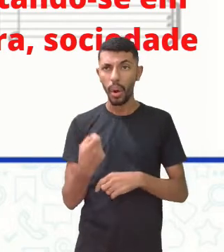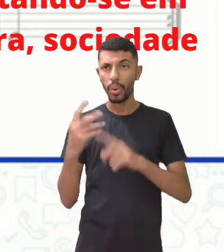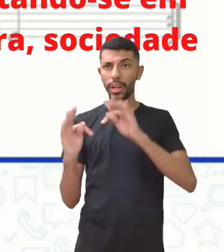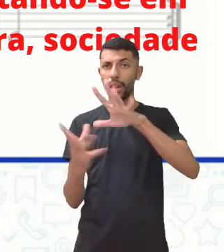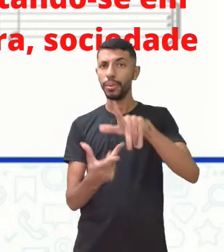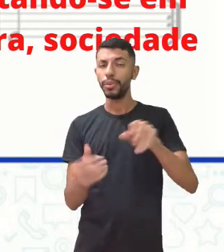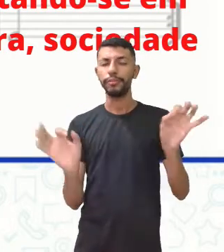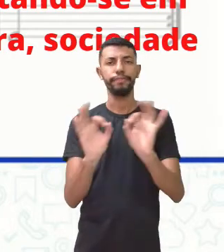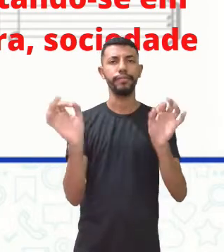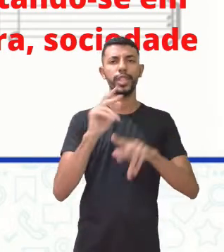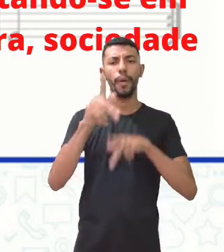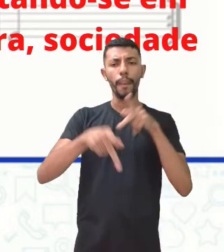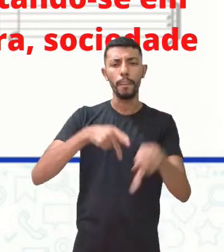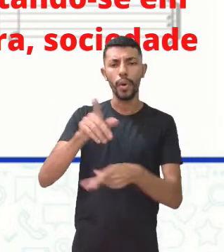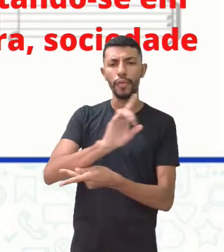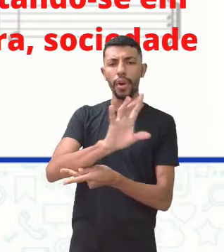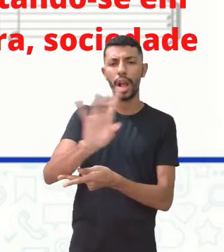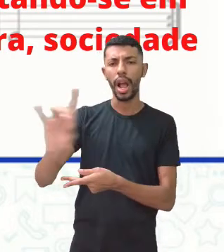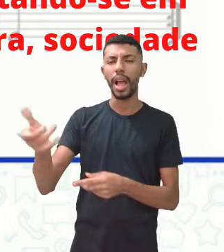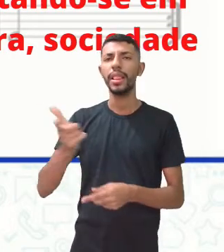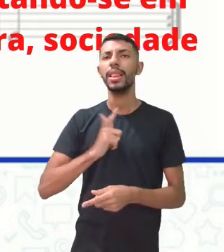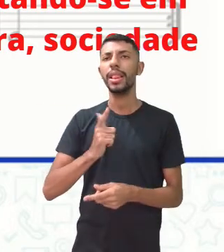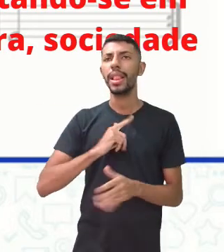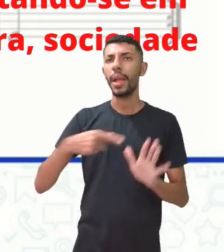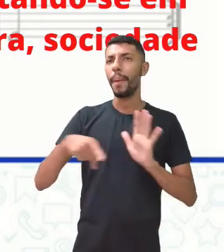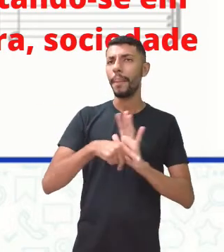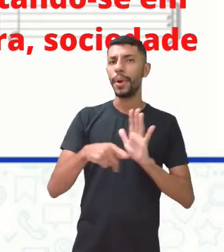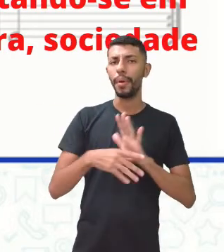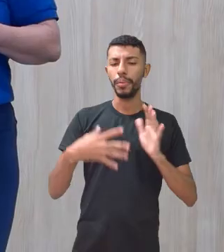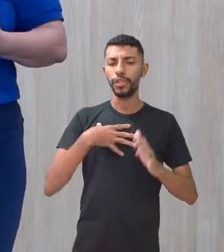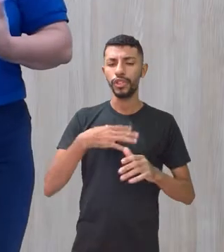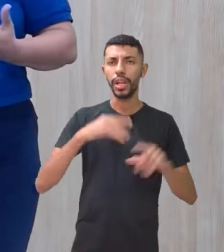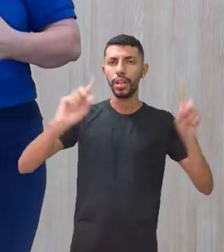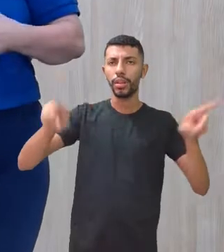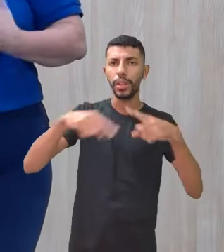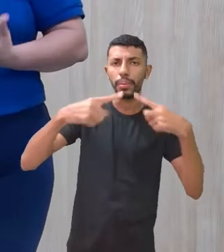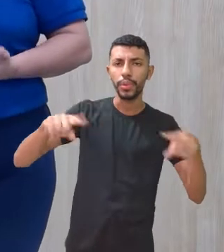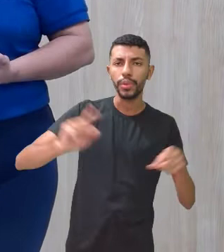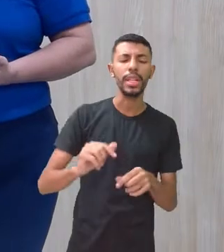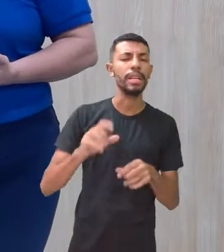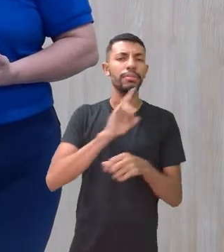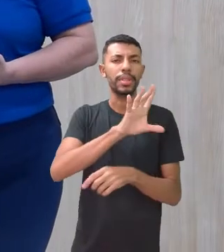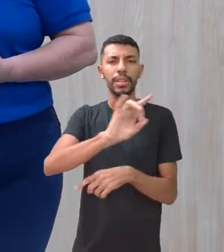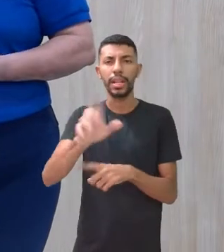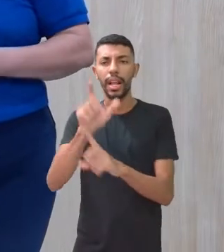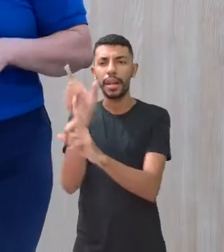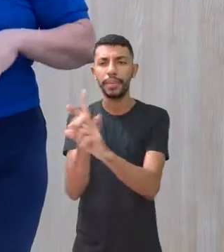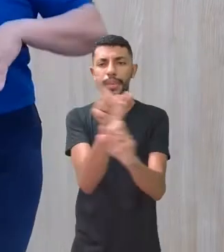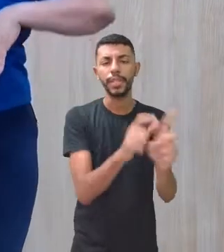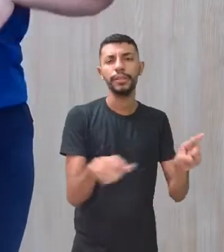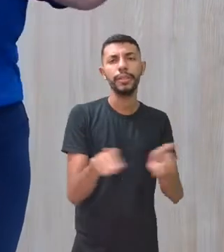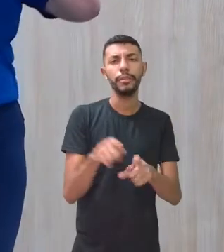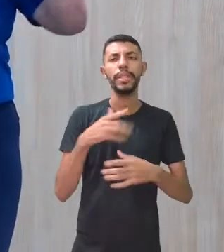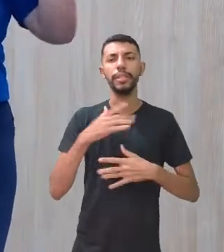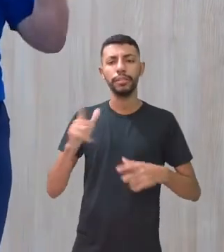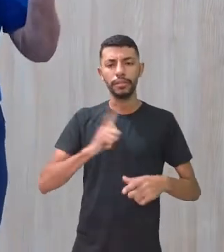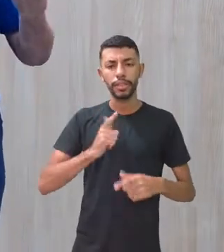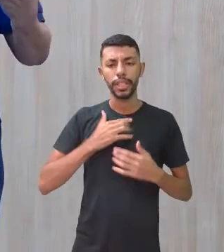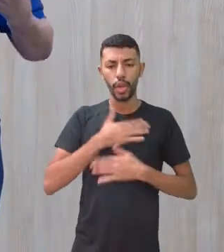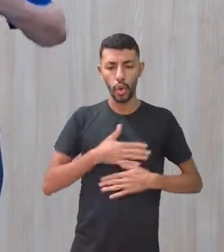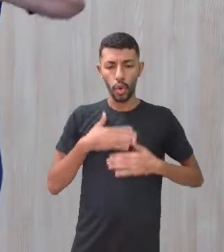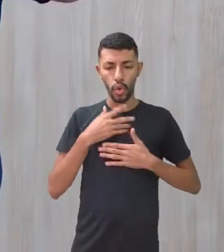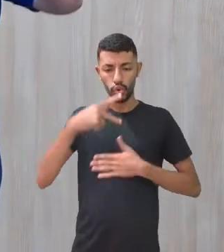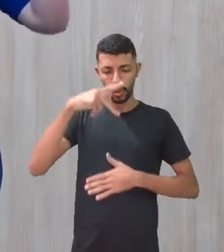Cada povo tem sua forma de fazer música, cada pessoa tem seu gosto pessoal, né? A música é uma